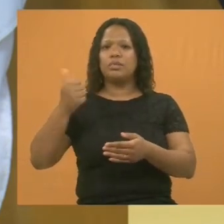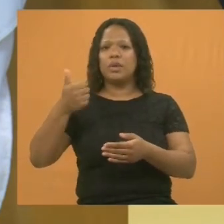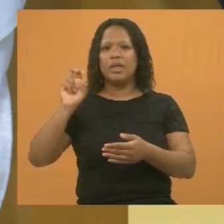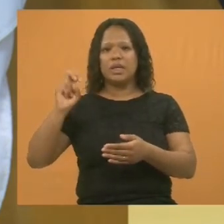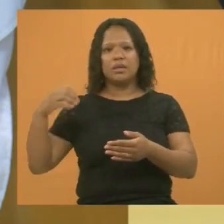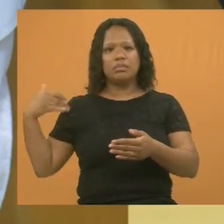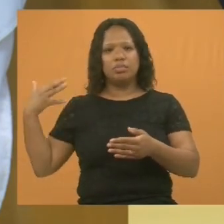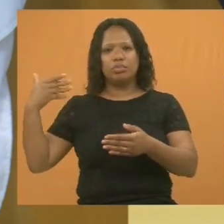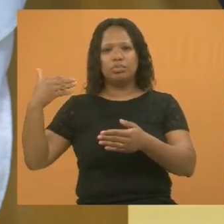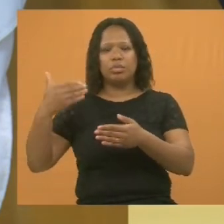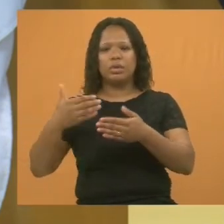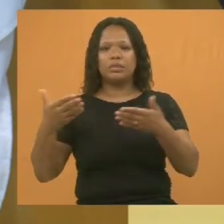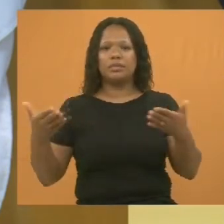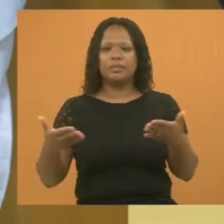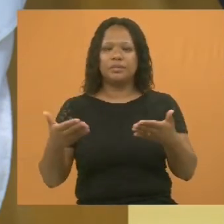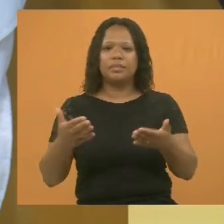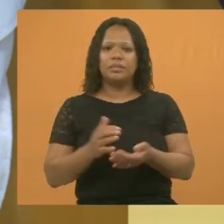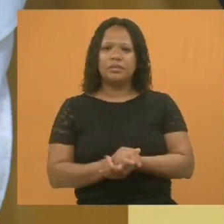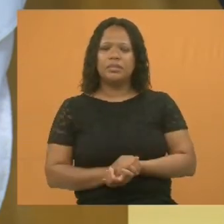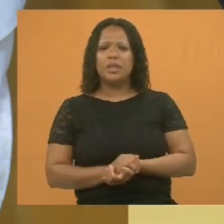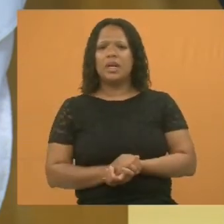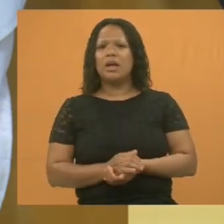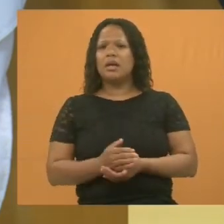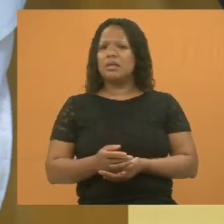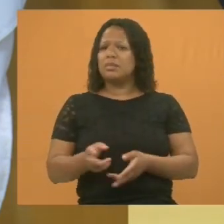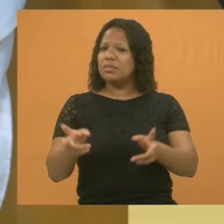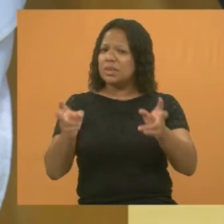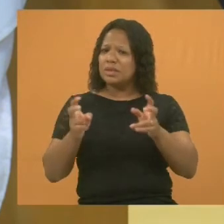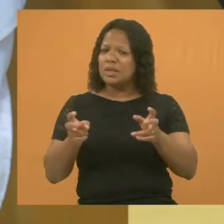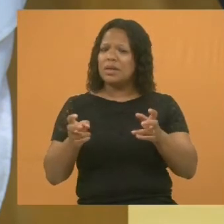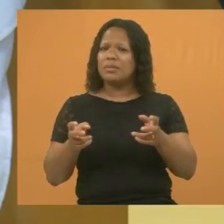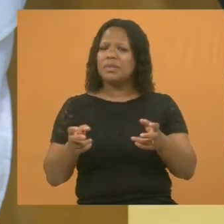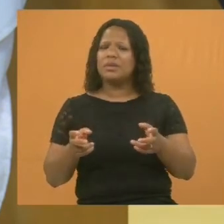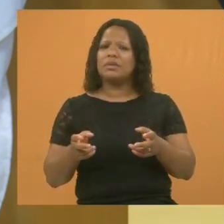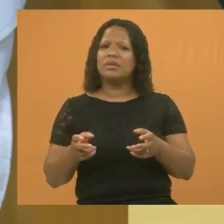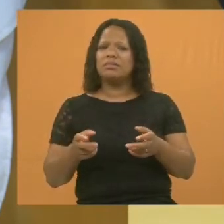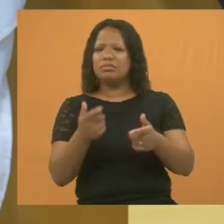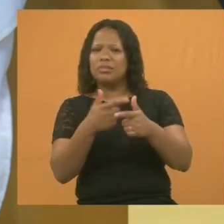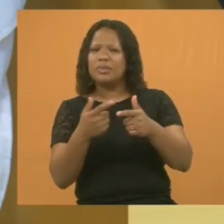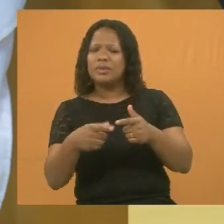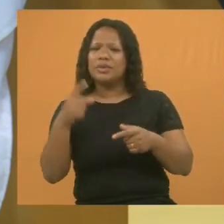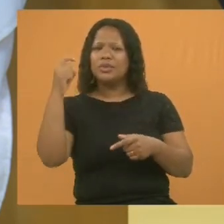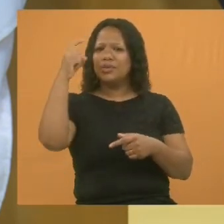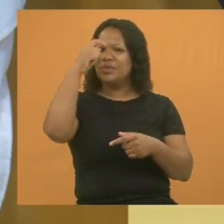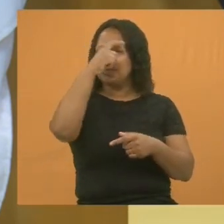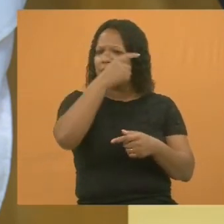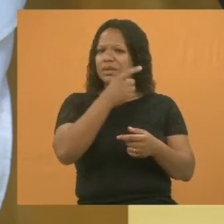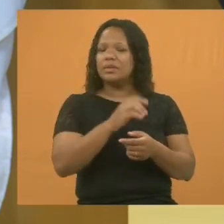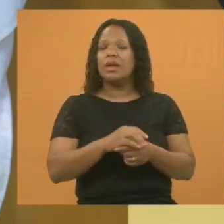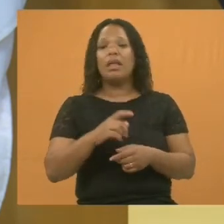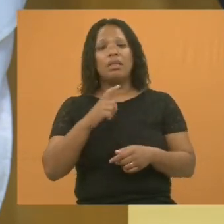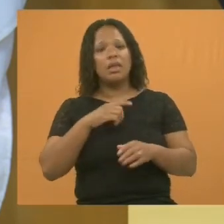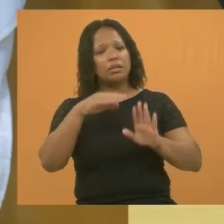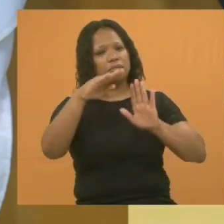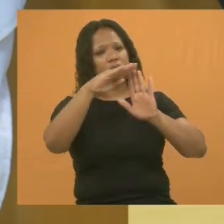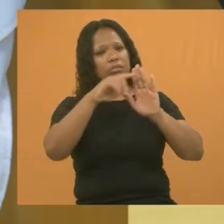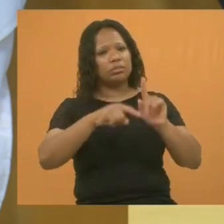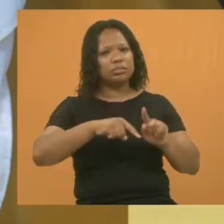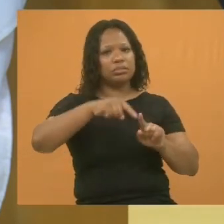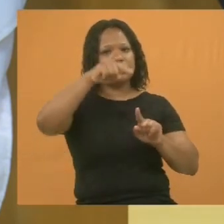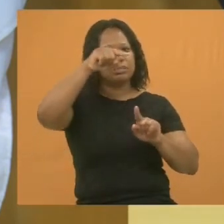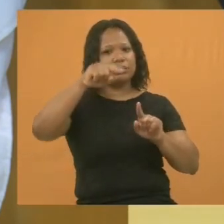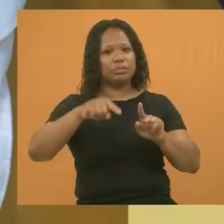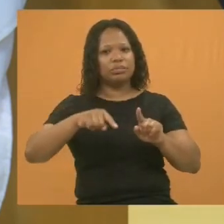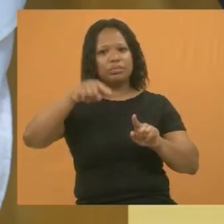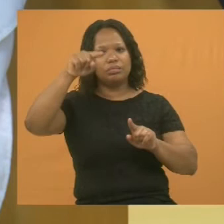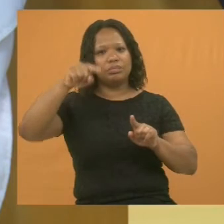E, apesar de tudo, dentro de situações difíceis, no Brasil existem ilhas de excelência. Ilha de excelência